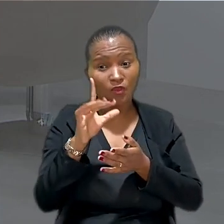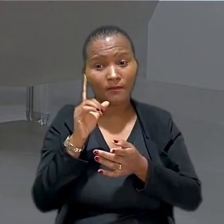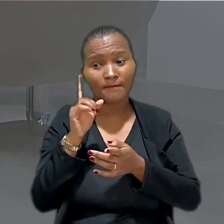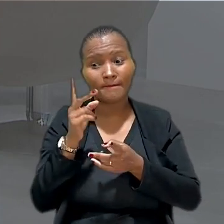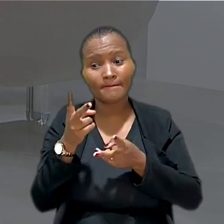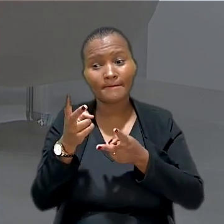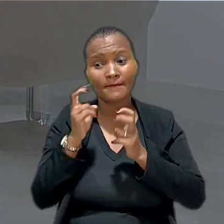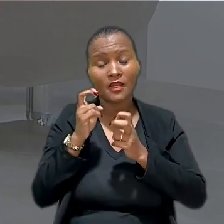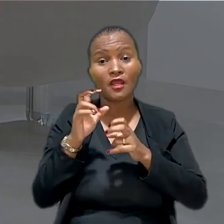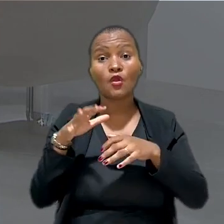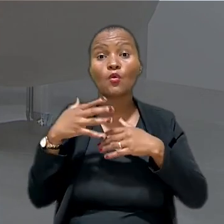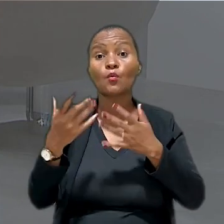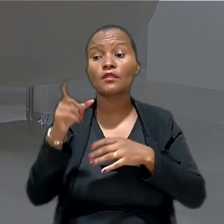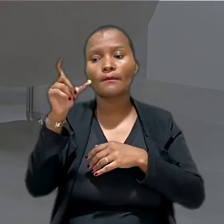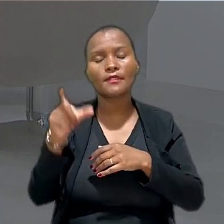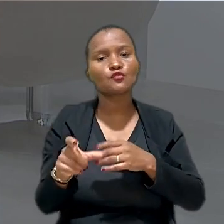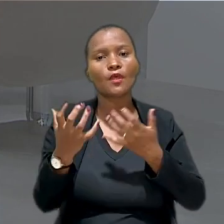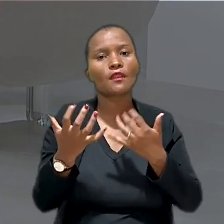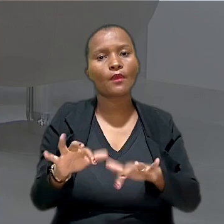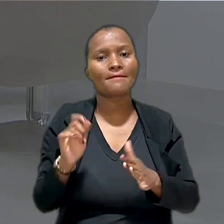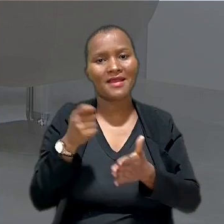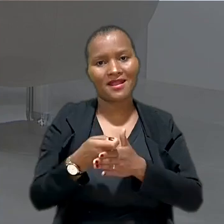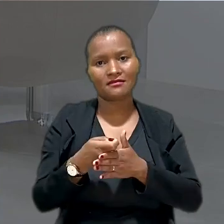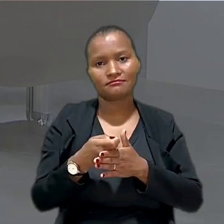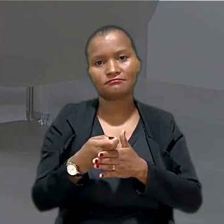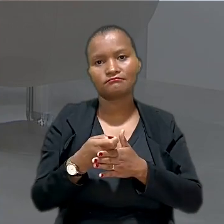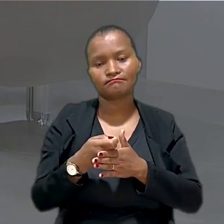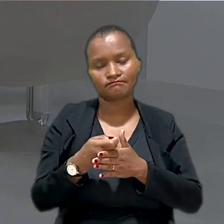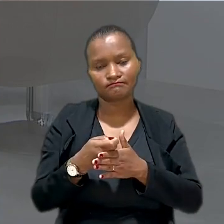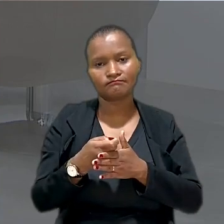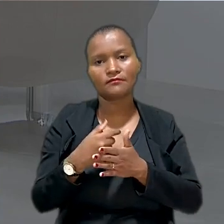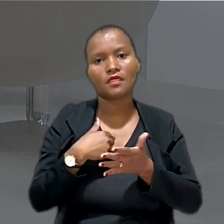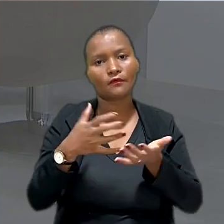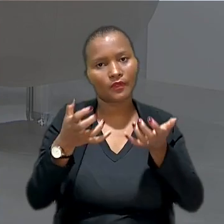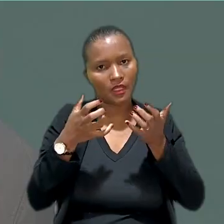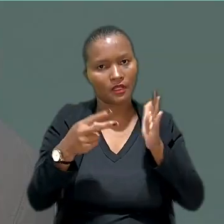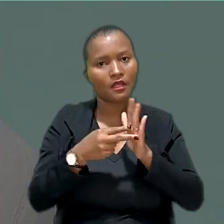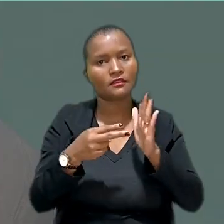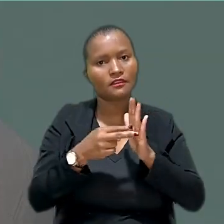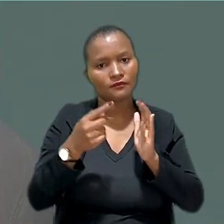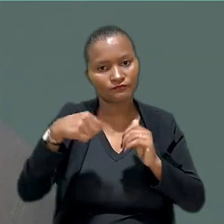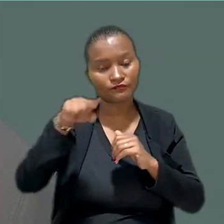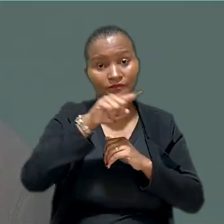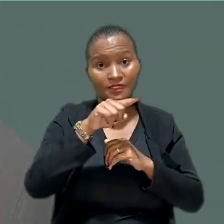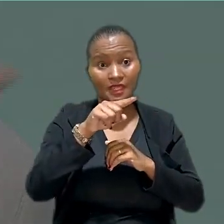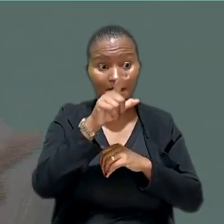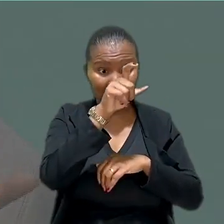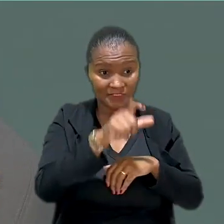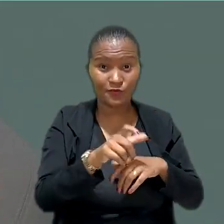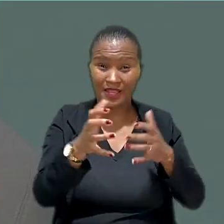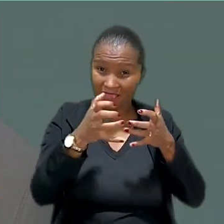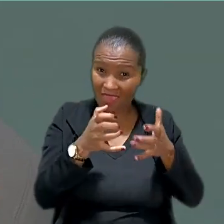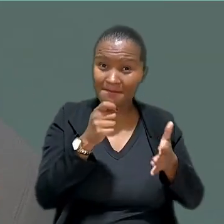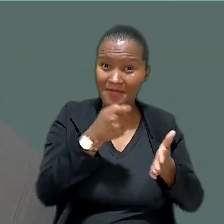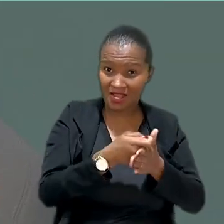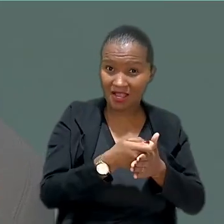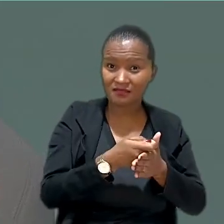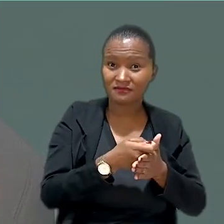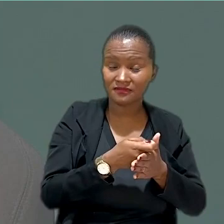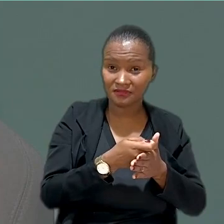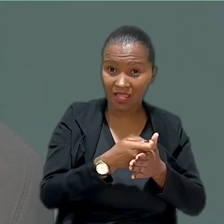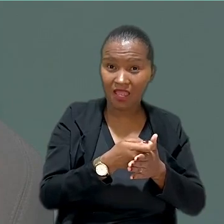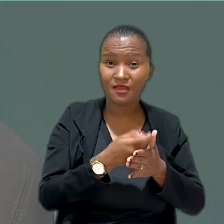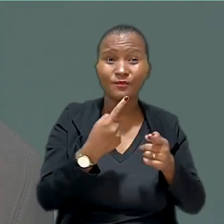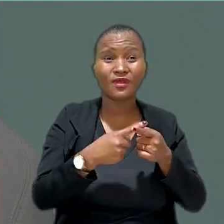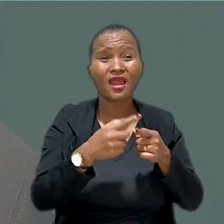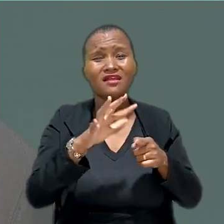quando o devedor insiste em não pagar. Porque eu quero chamar a atenção para quem nos assiste, porque aquele devedor que quer pagar, que muitas vezes as